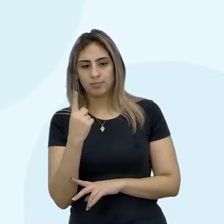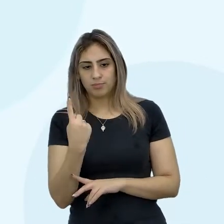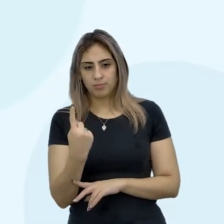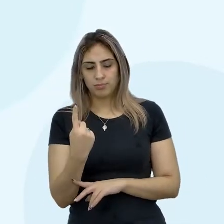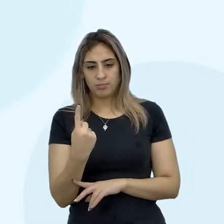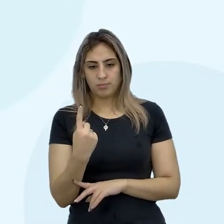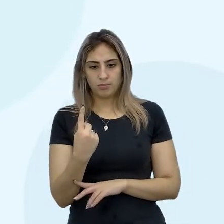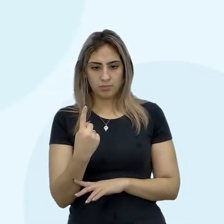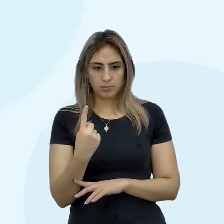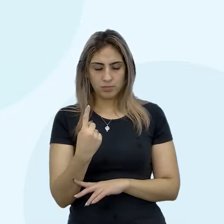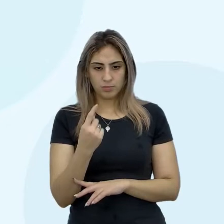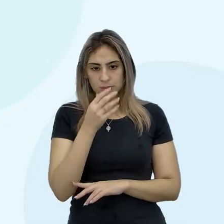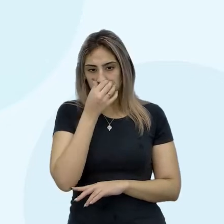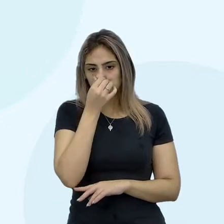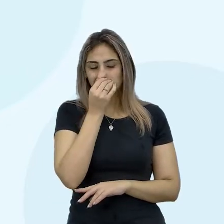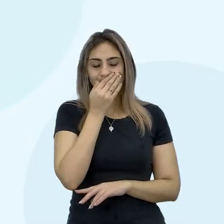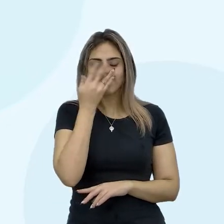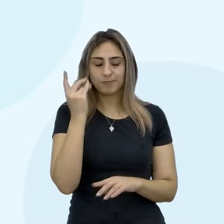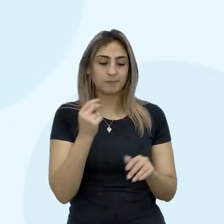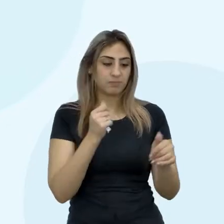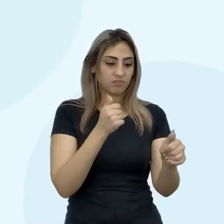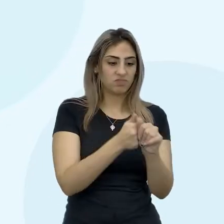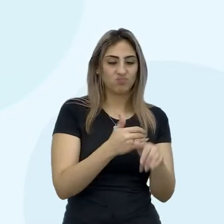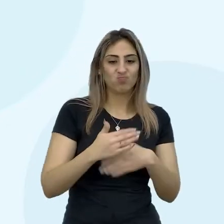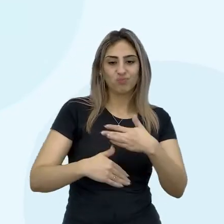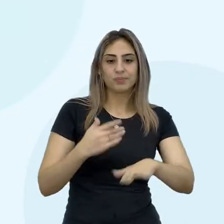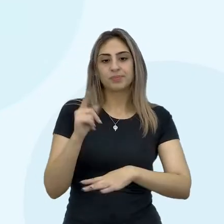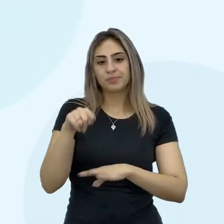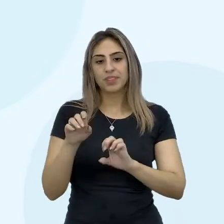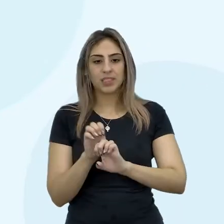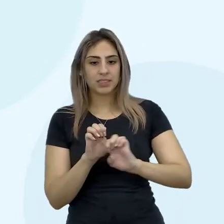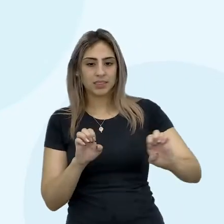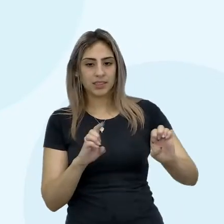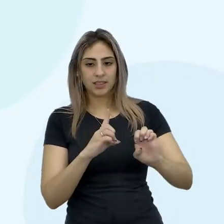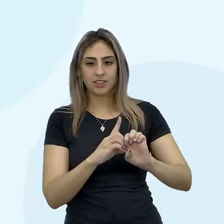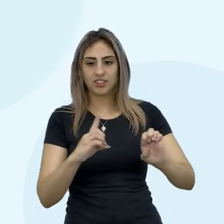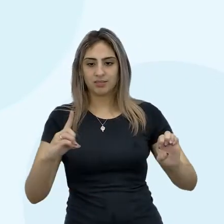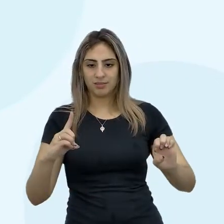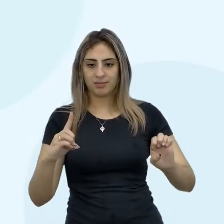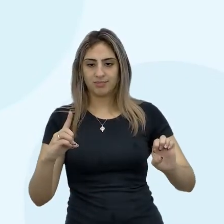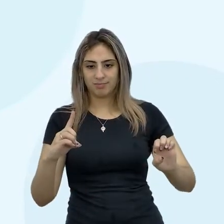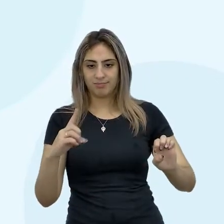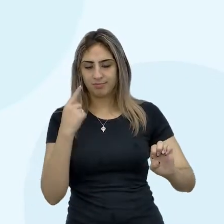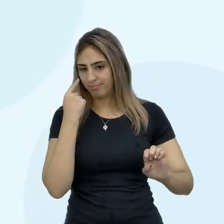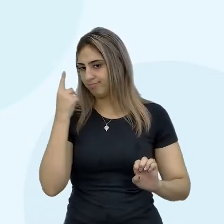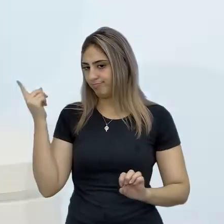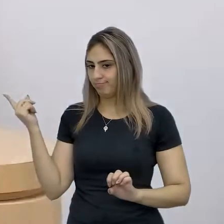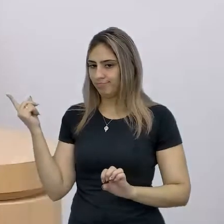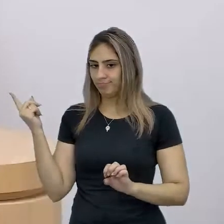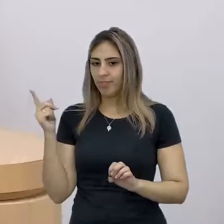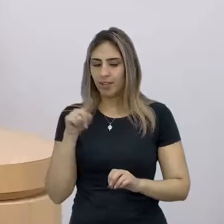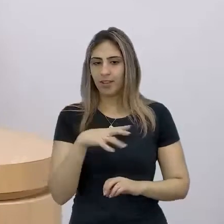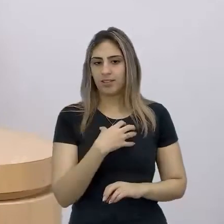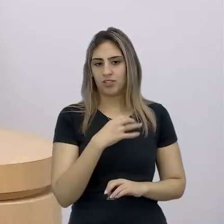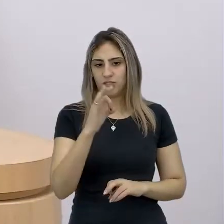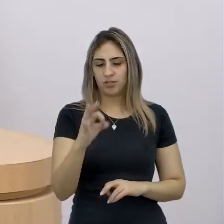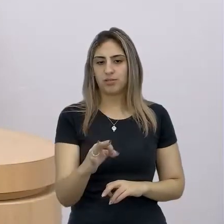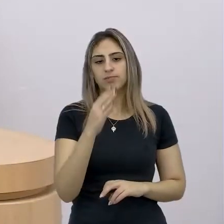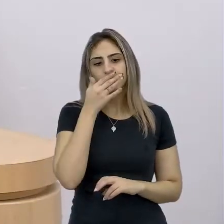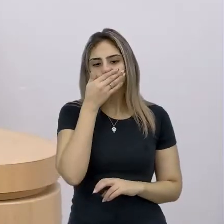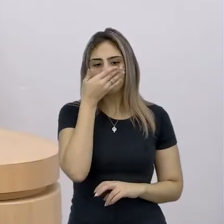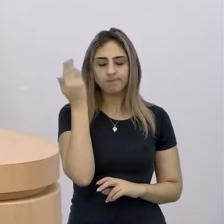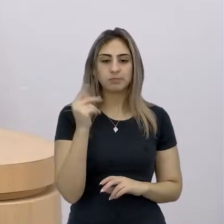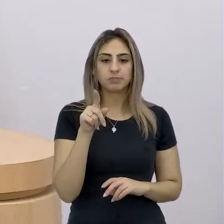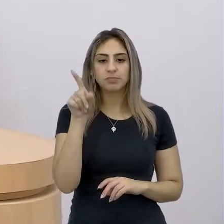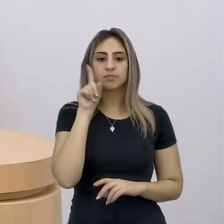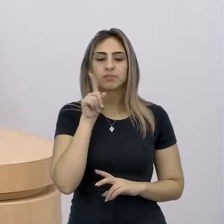próximo do que se convencionou chamar de esquerda e o outro de direita. Né? No caso dos